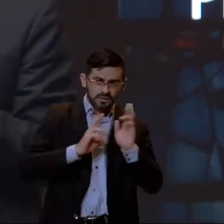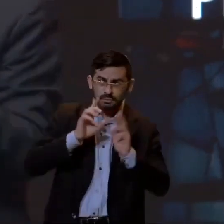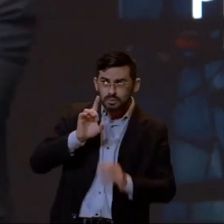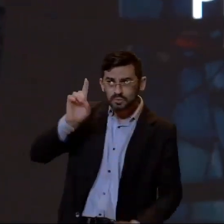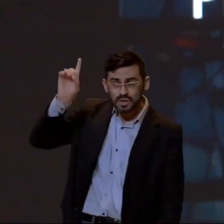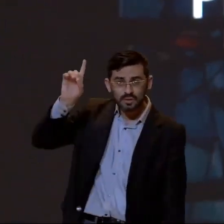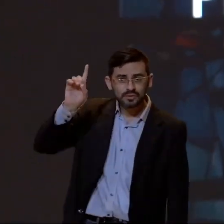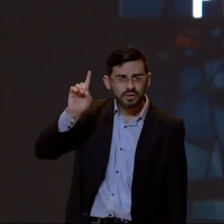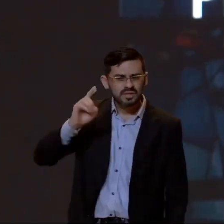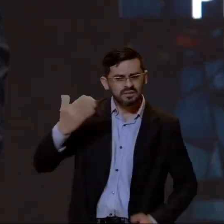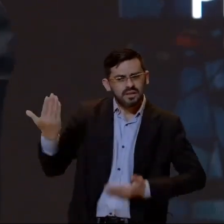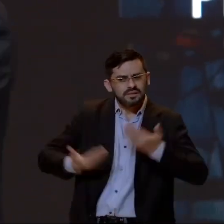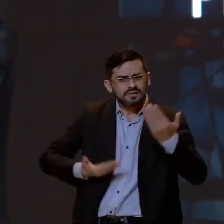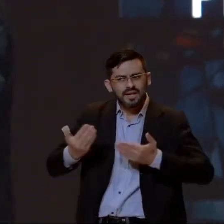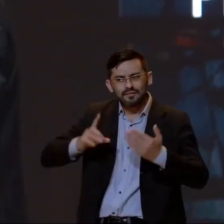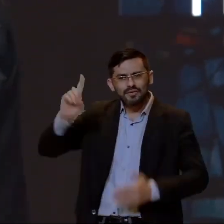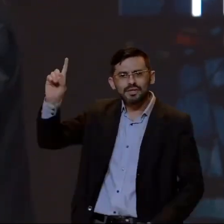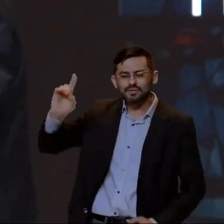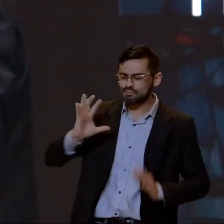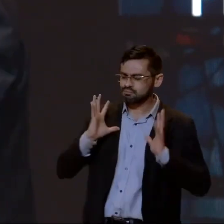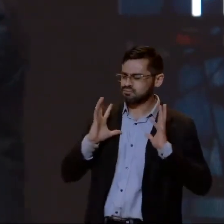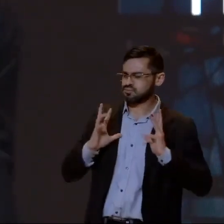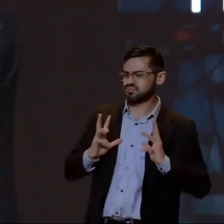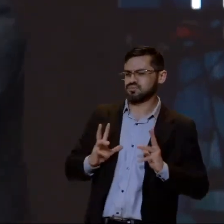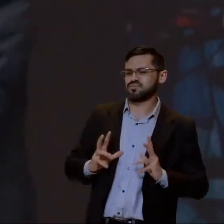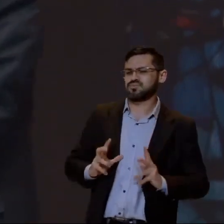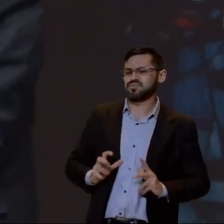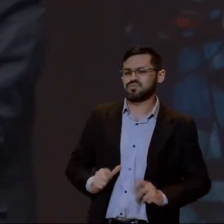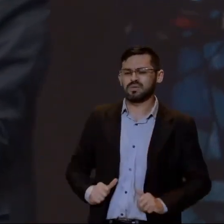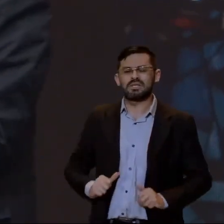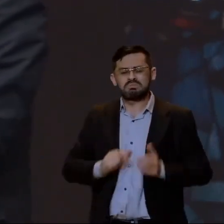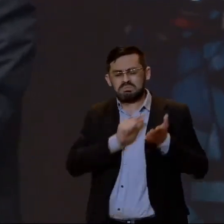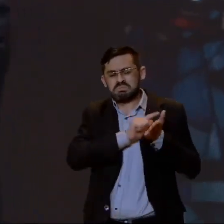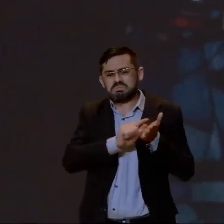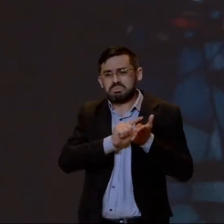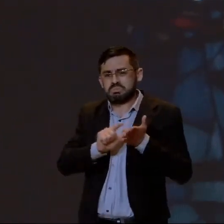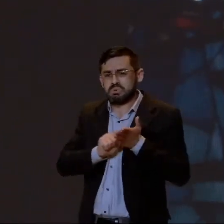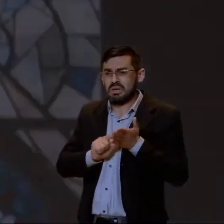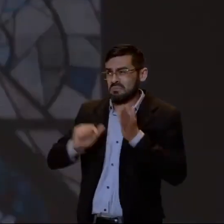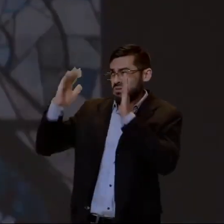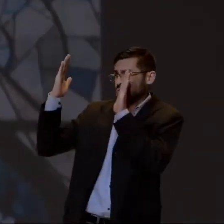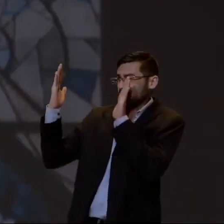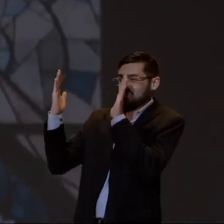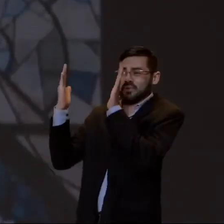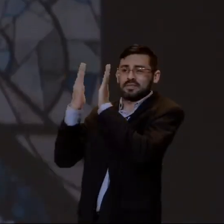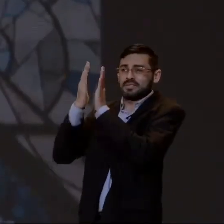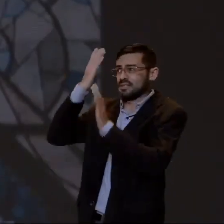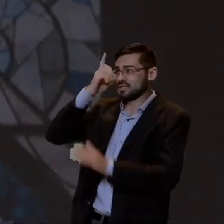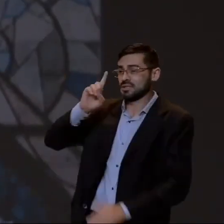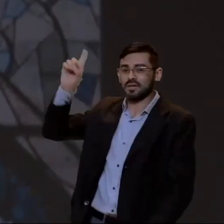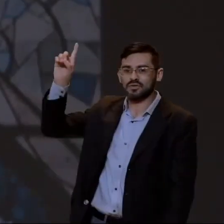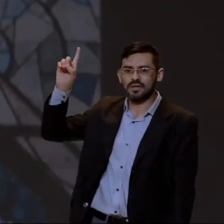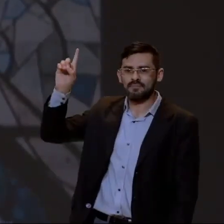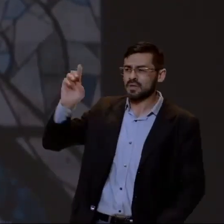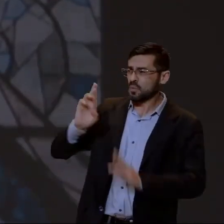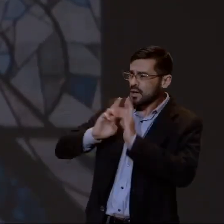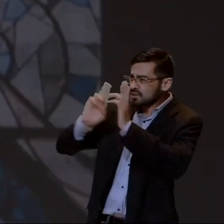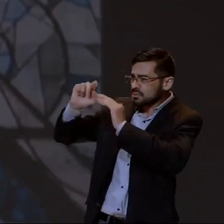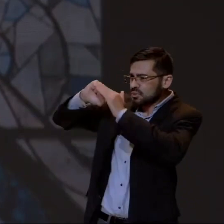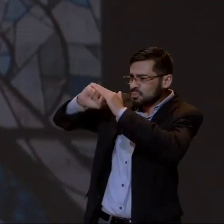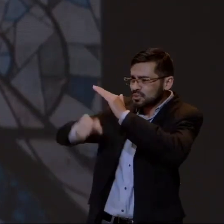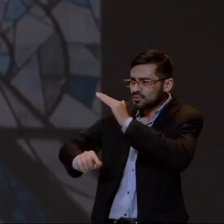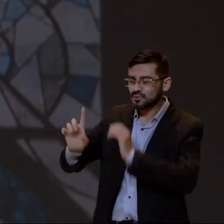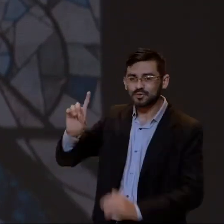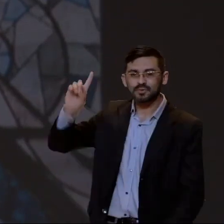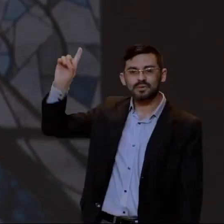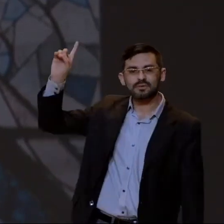Senhor, que é servo do Senhor, que se purificou, que se santificou para estar na presença de Deus, num relacionamento com o